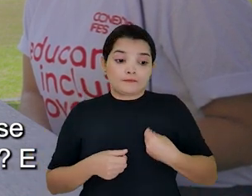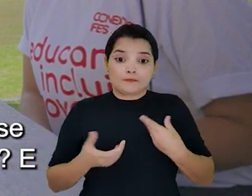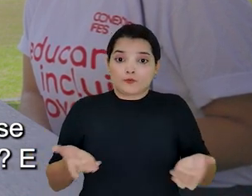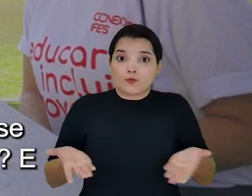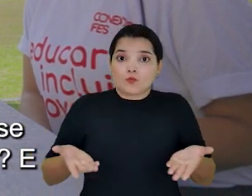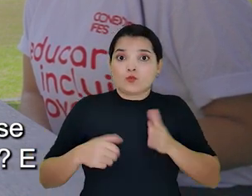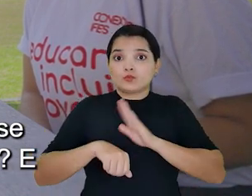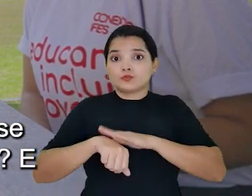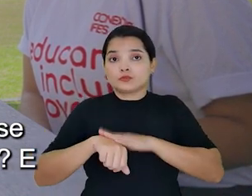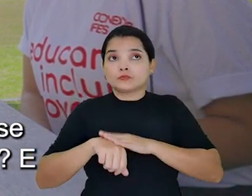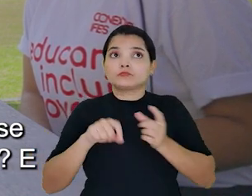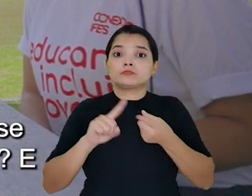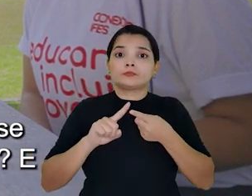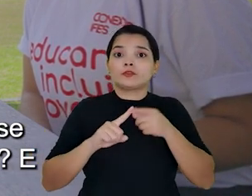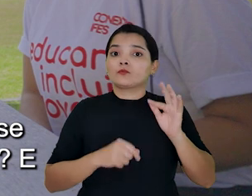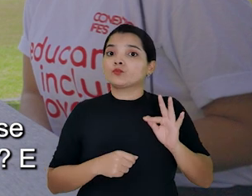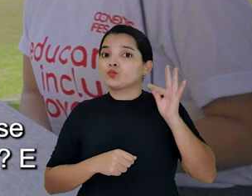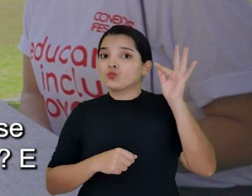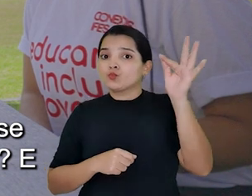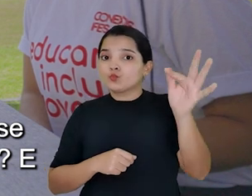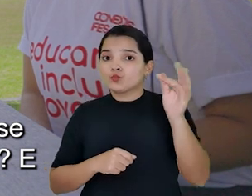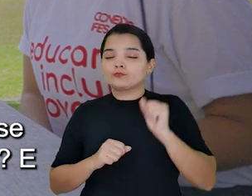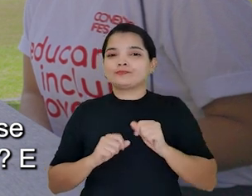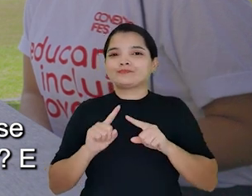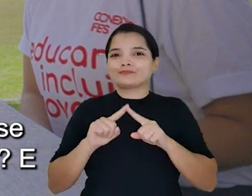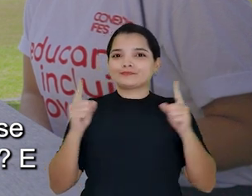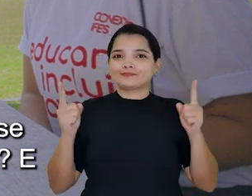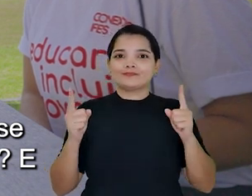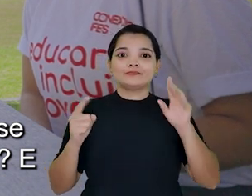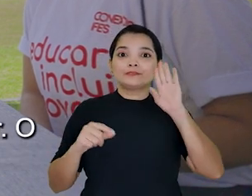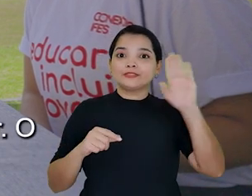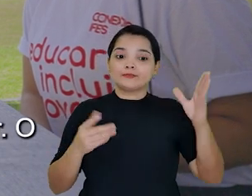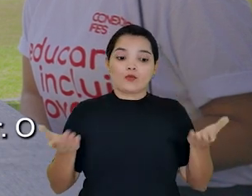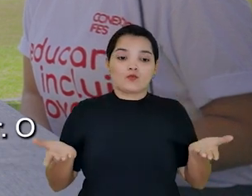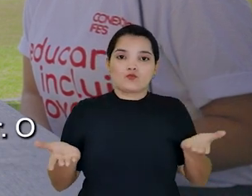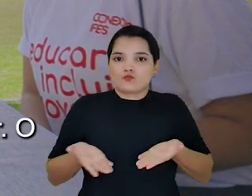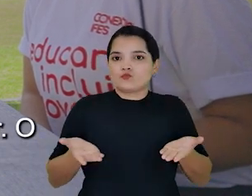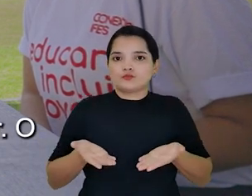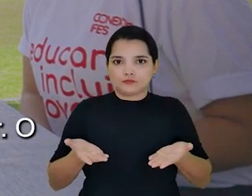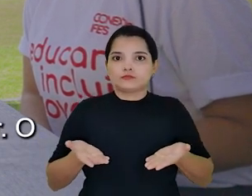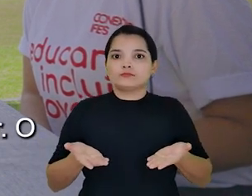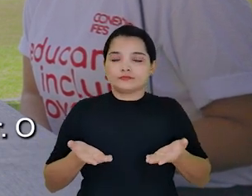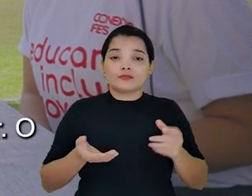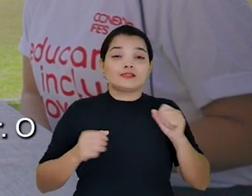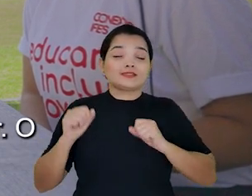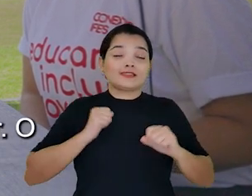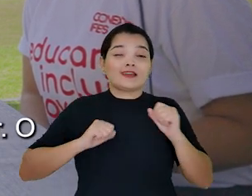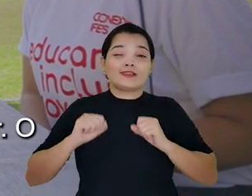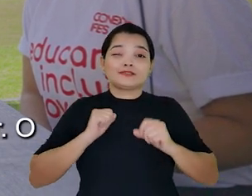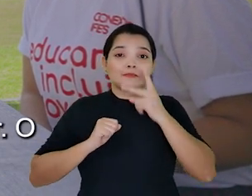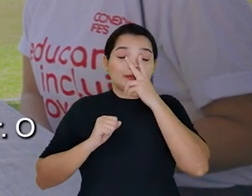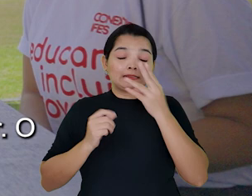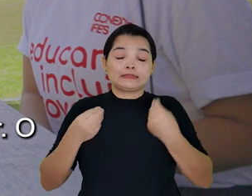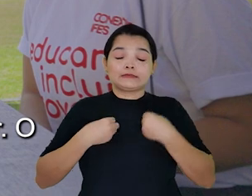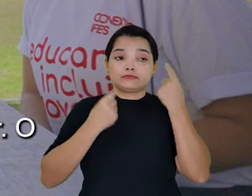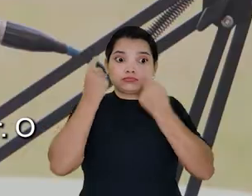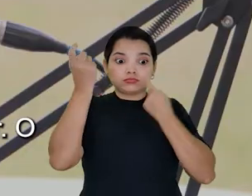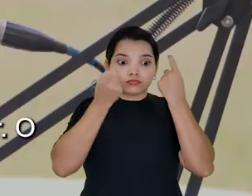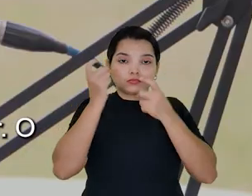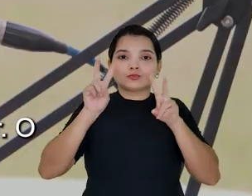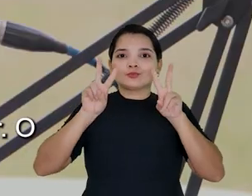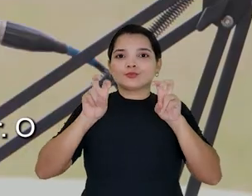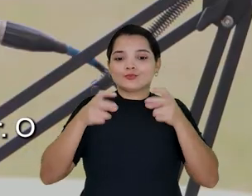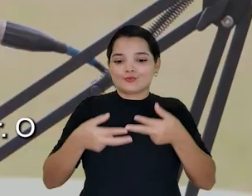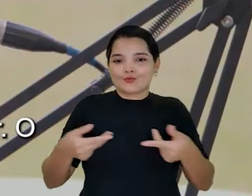futuro mas principalmente a gente se atê aqui que é o que a gente tem agora né E sobre como a ansiedade nos tira desse lugar